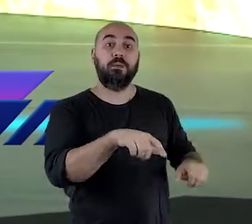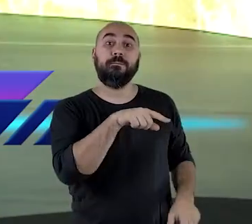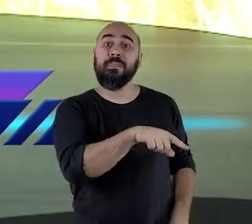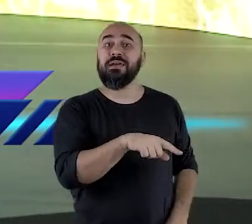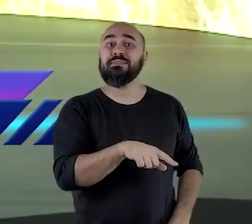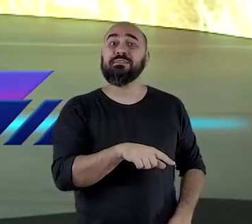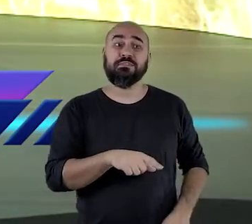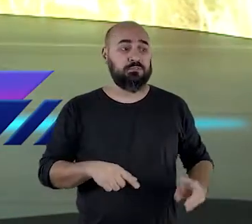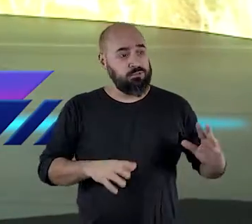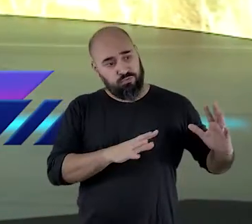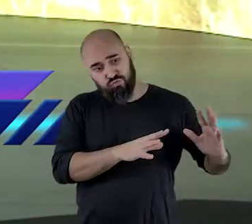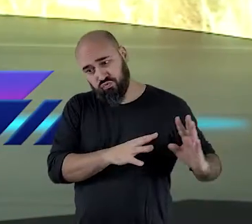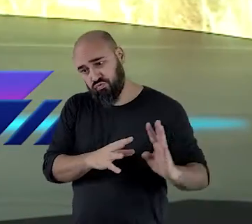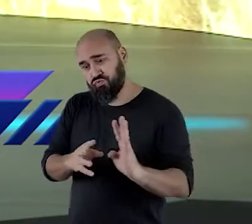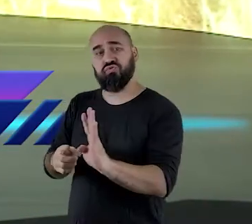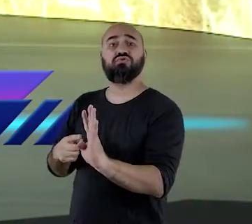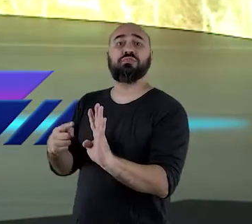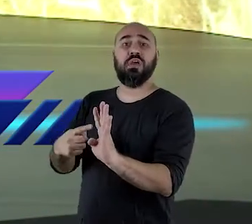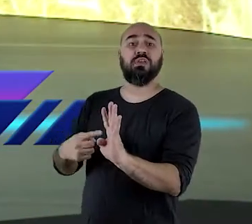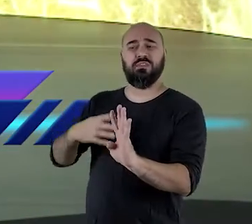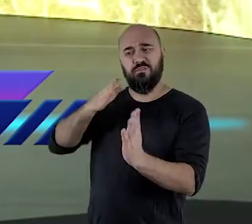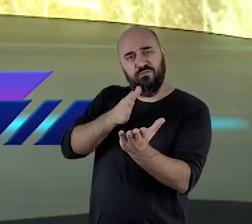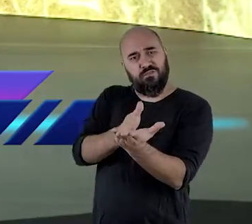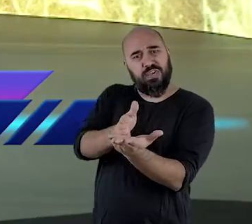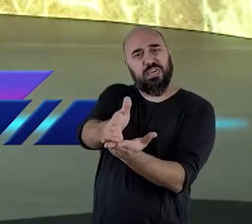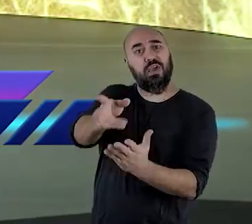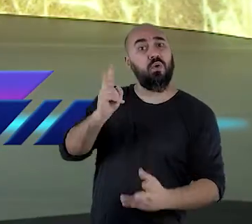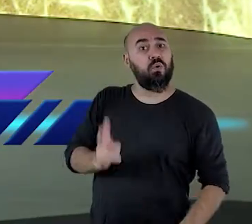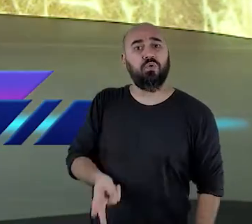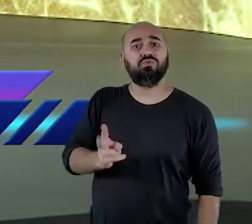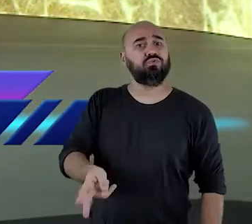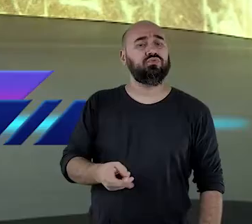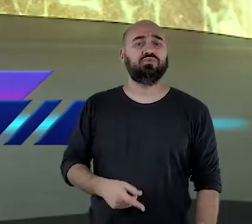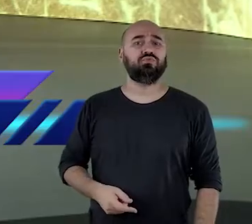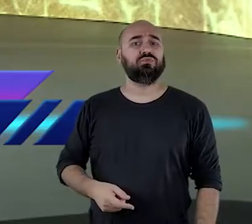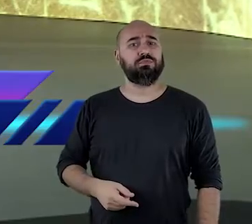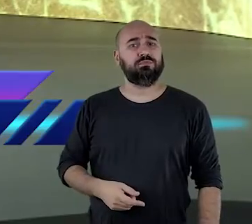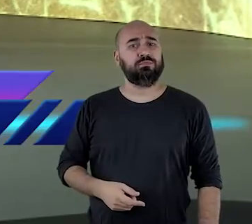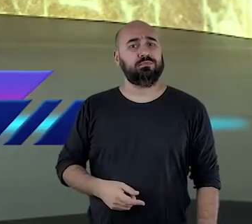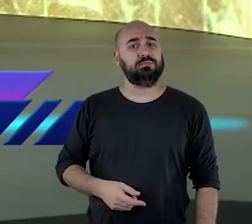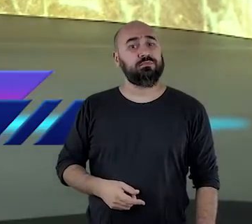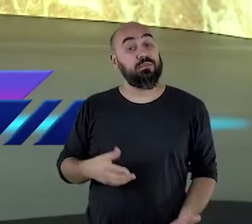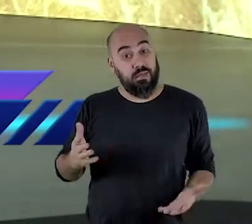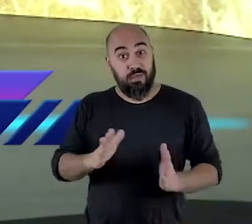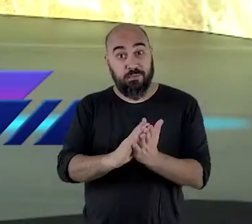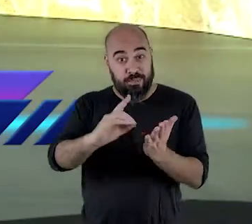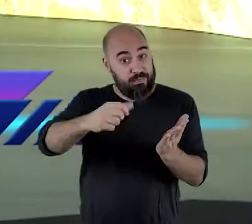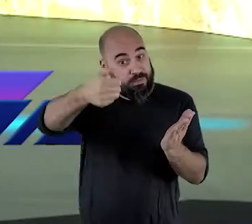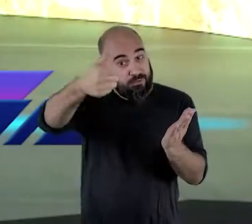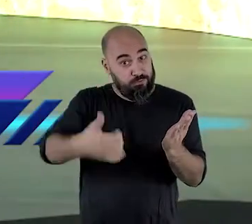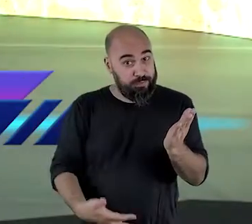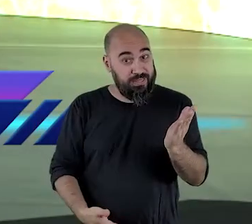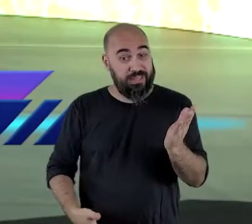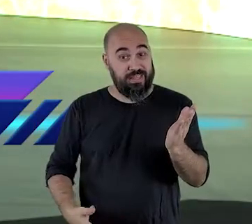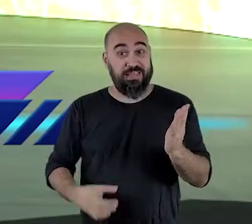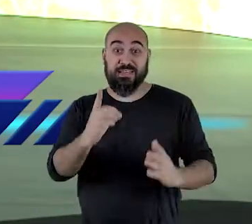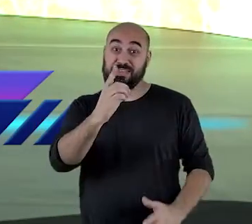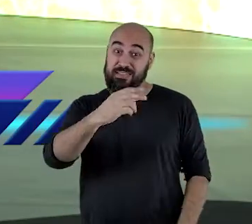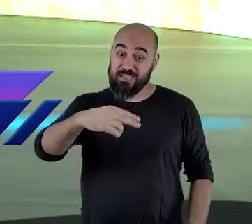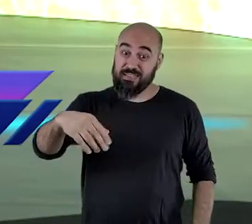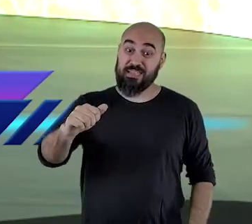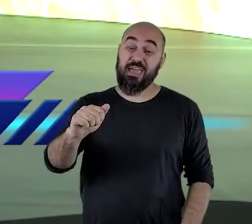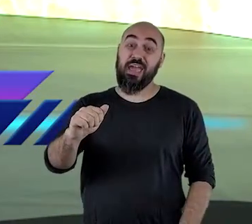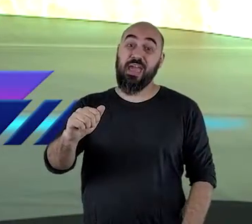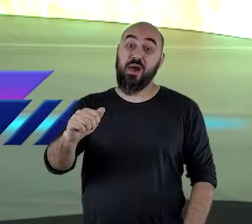Há recompensas para aqueles que decidem ser fiéis a Deus. É isso que a Bíblia nos diz. Daniel e os seus